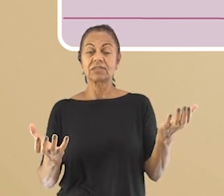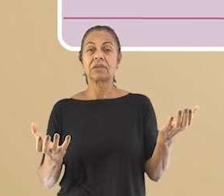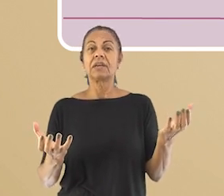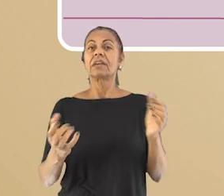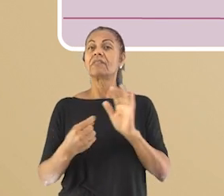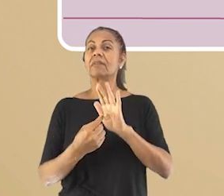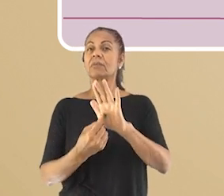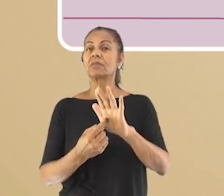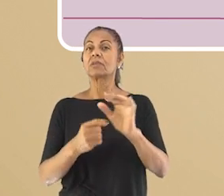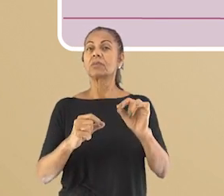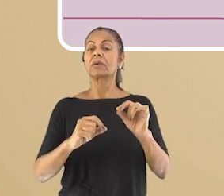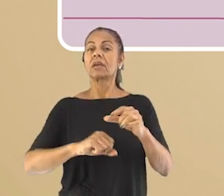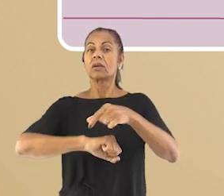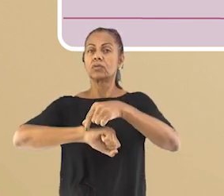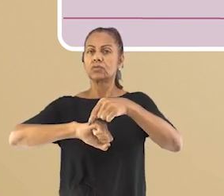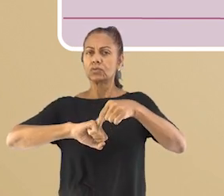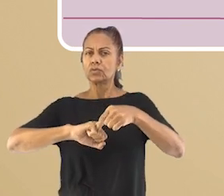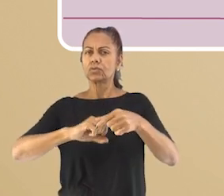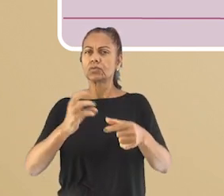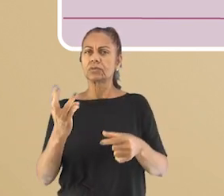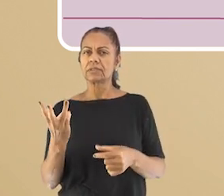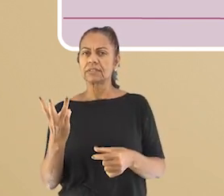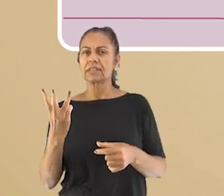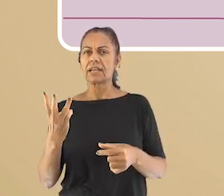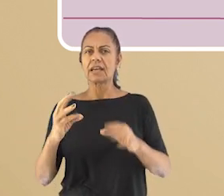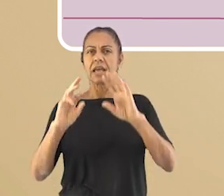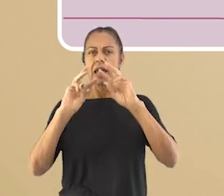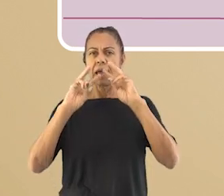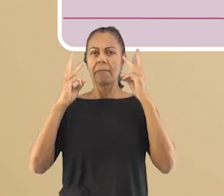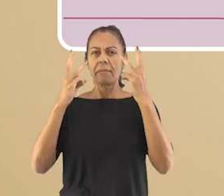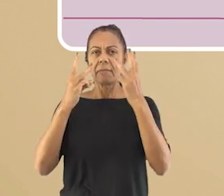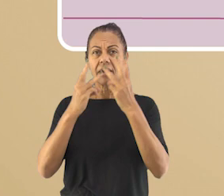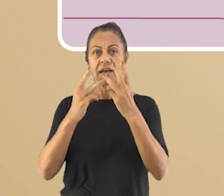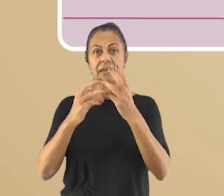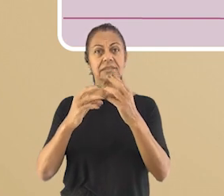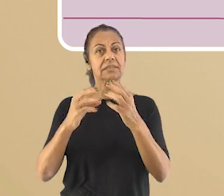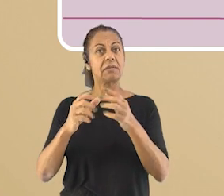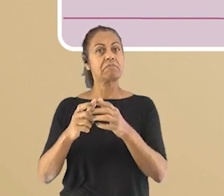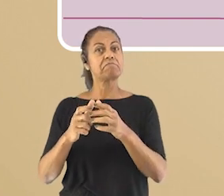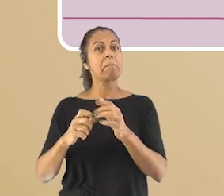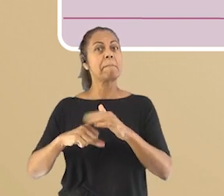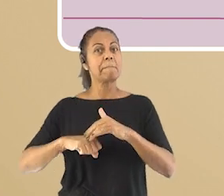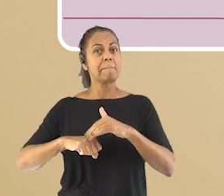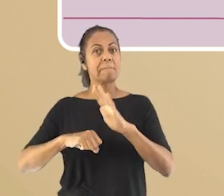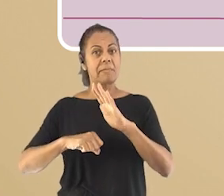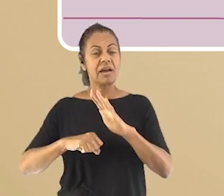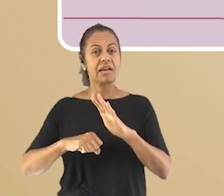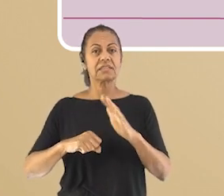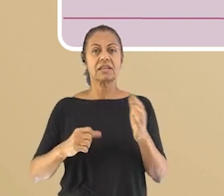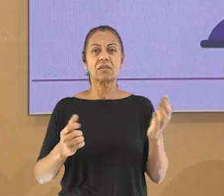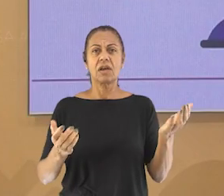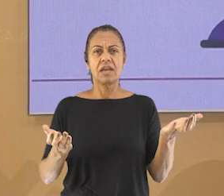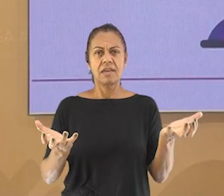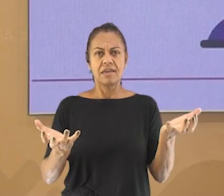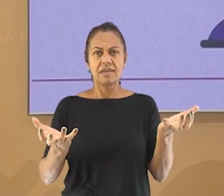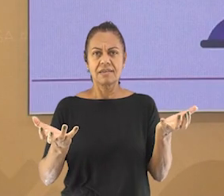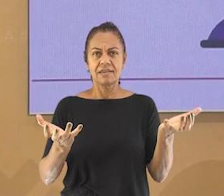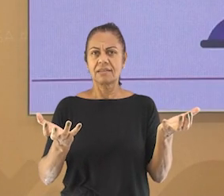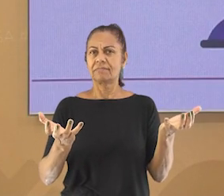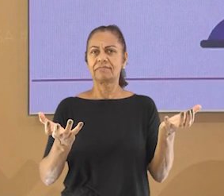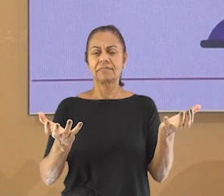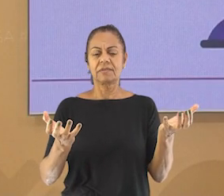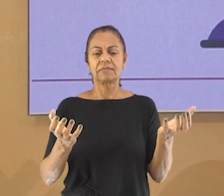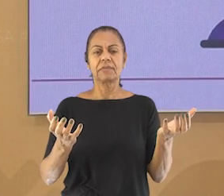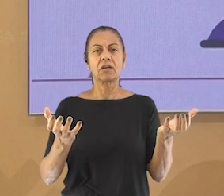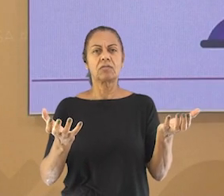que os chuchus têm maior massa e que não há mais equilíbrio entre os produtos. Deu para entender a ideia? Vamos